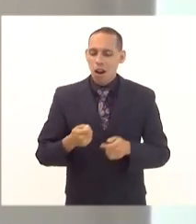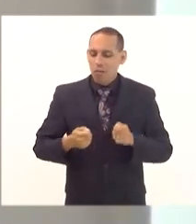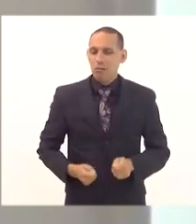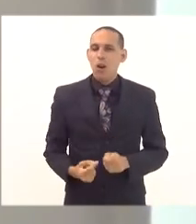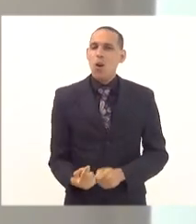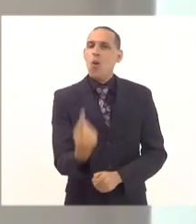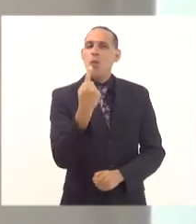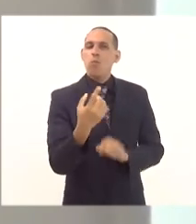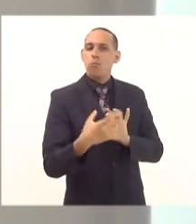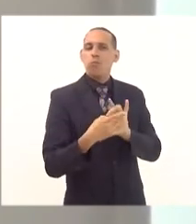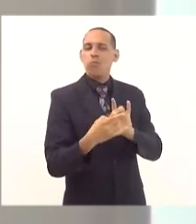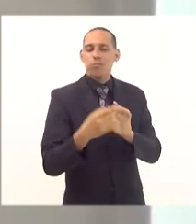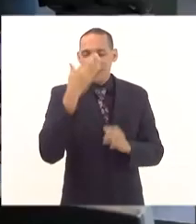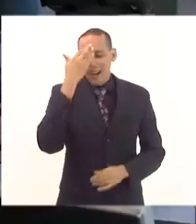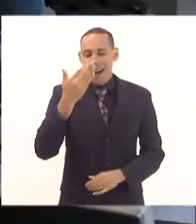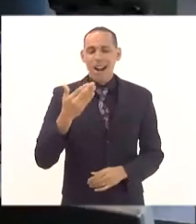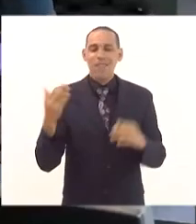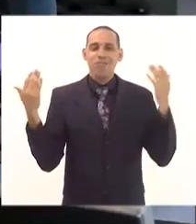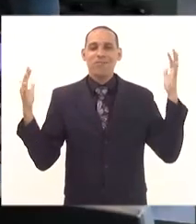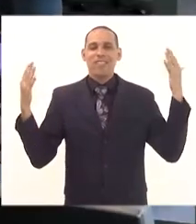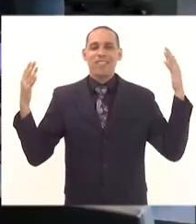muito obrigada